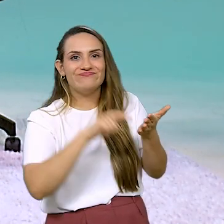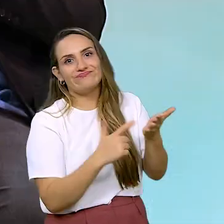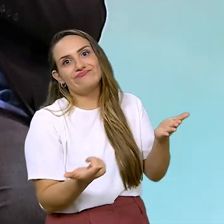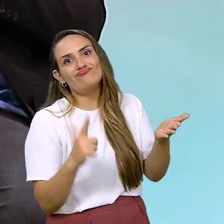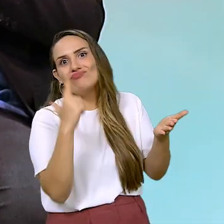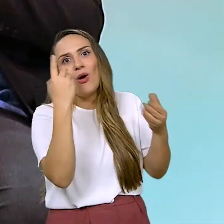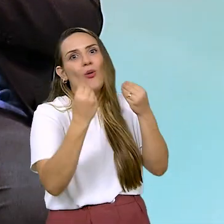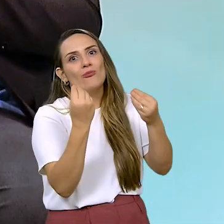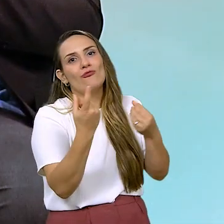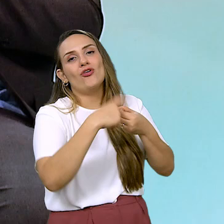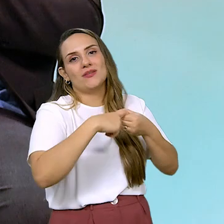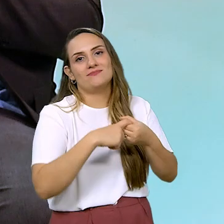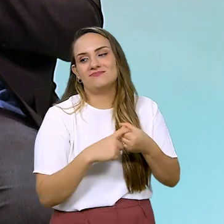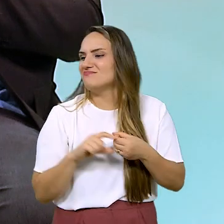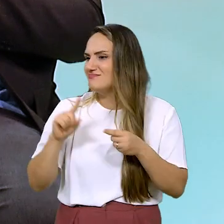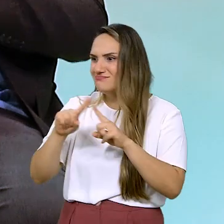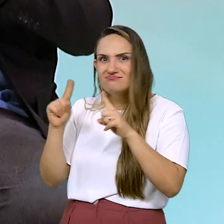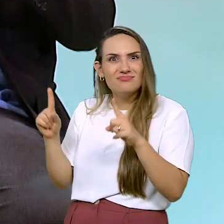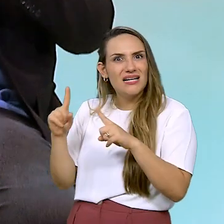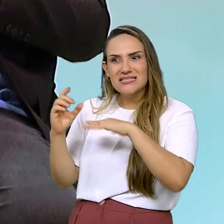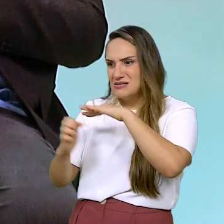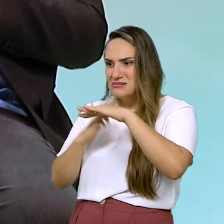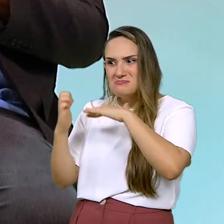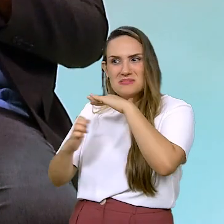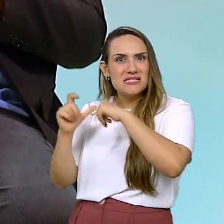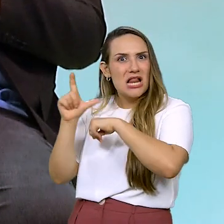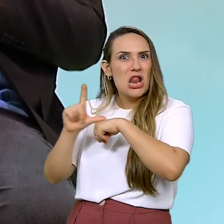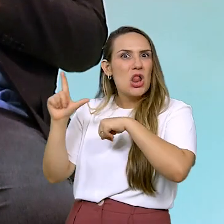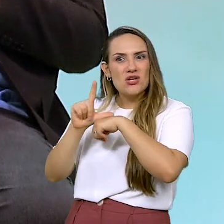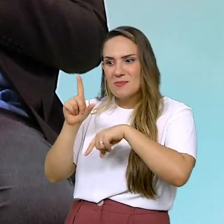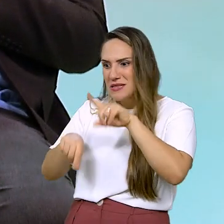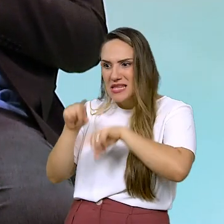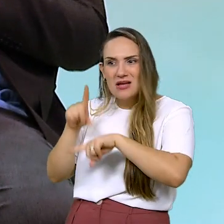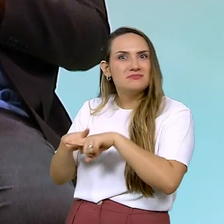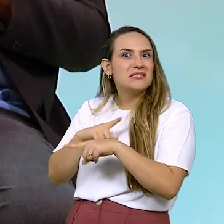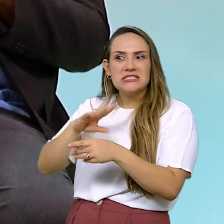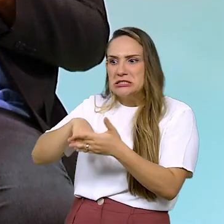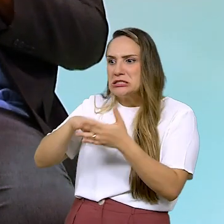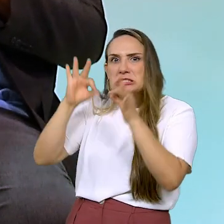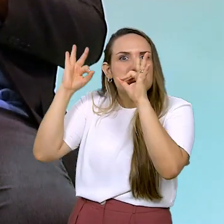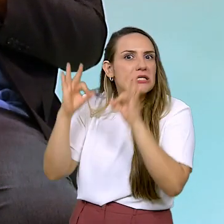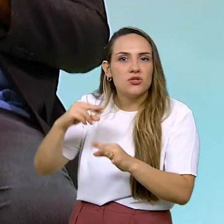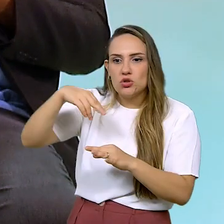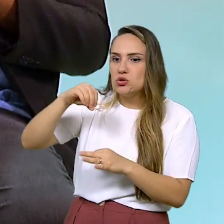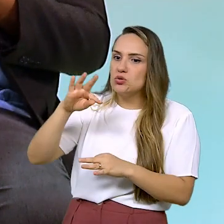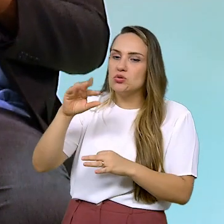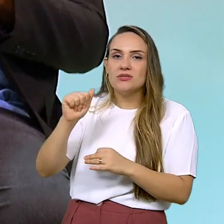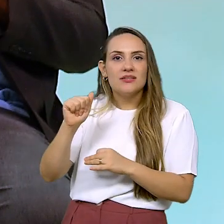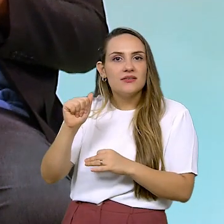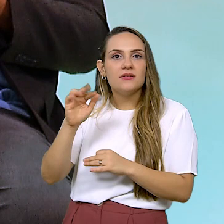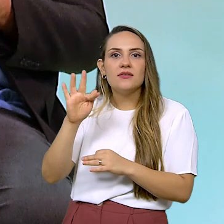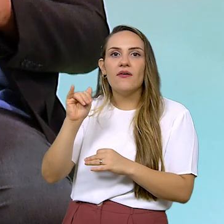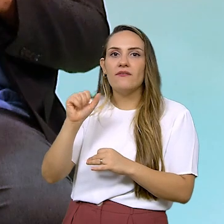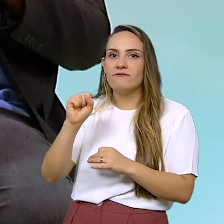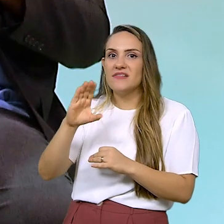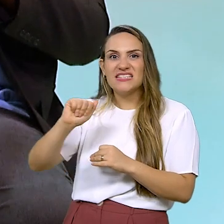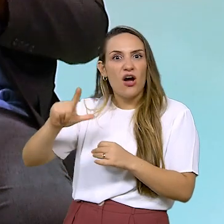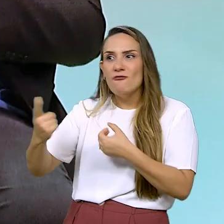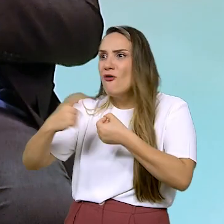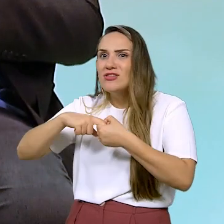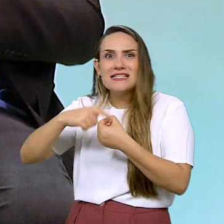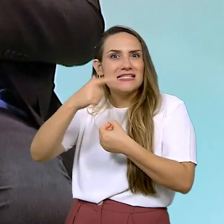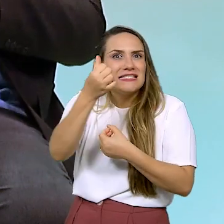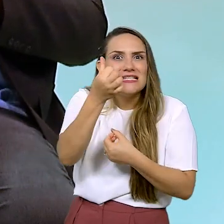trabalham certinho, direitinho com a nota fiscal. Então, nós temos volume de restituição de 60 mil, 70 mil, 80 mil.